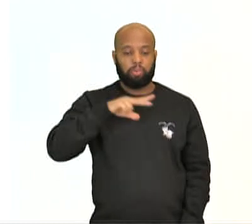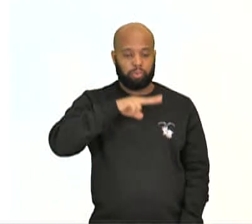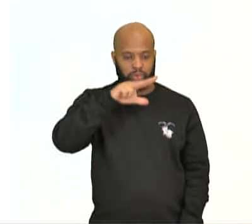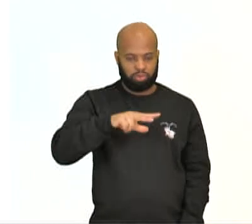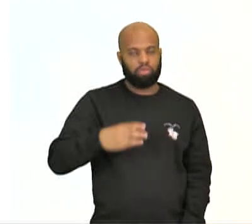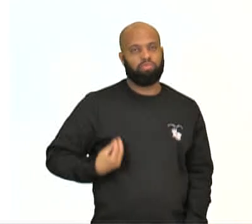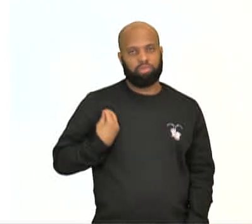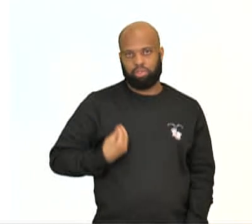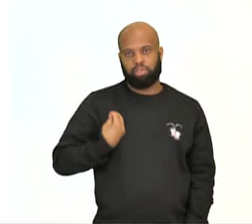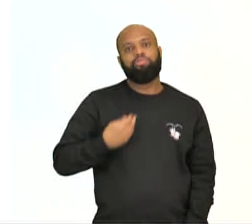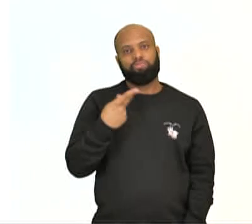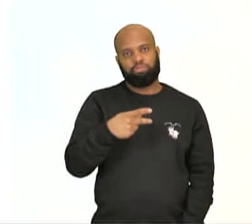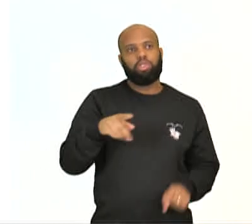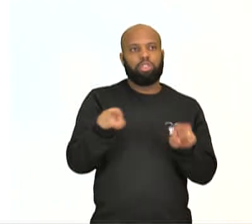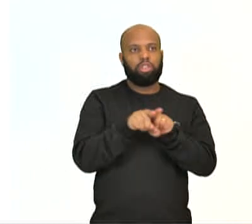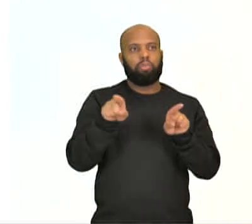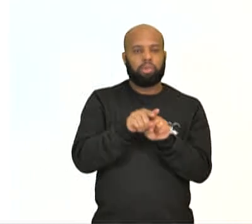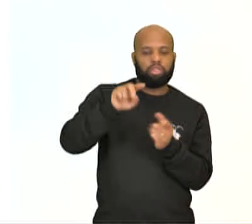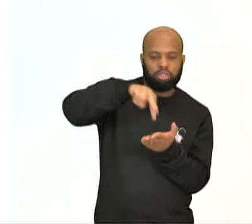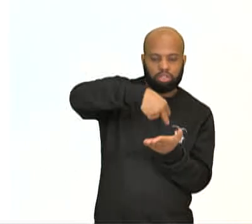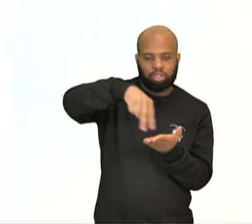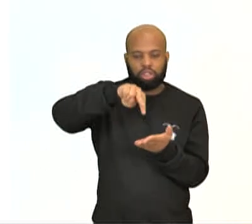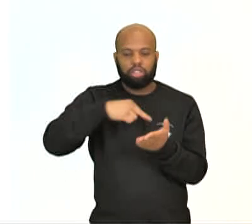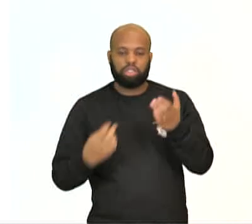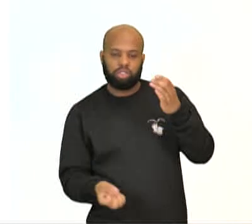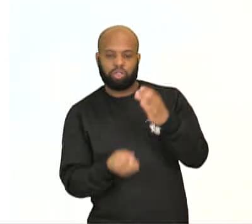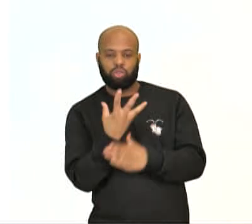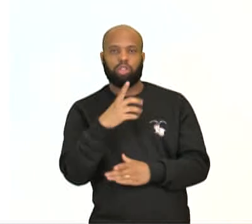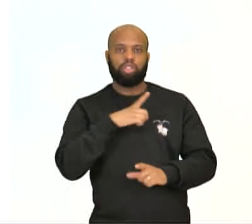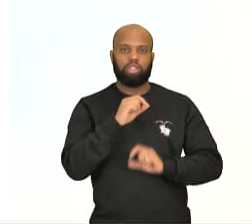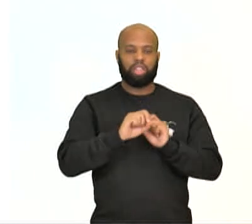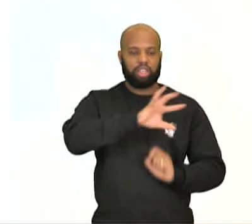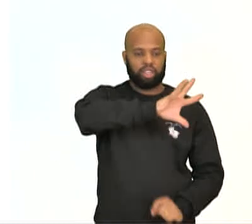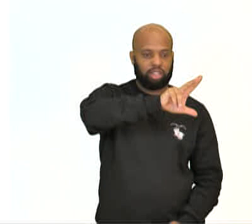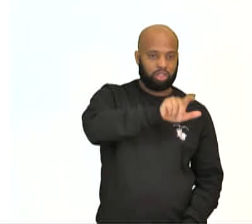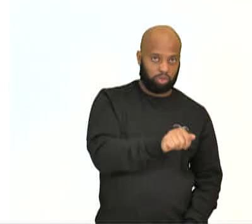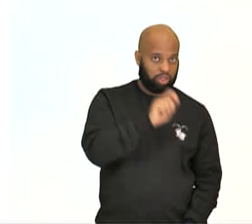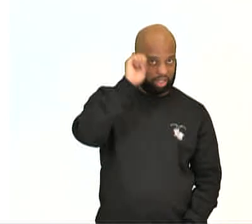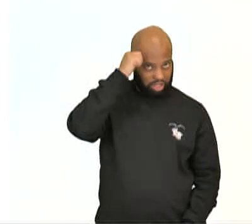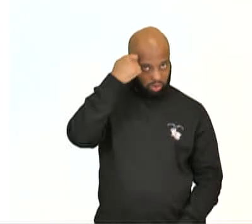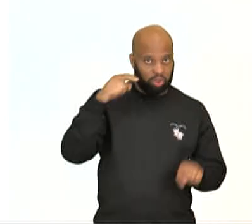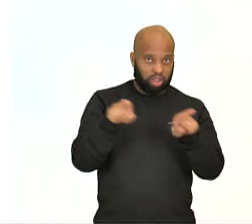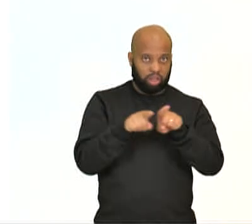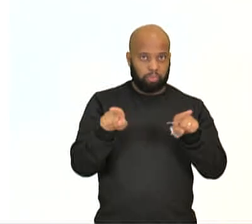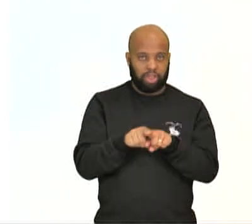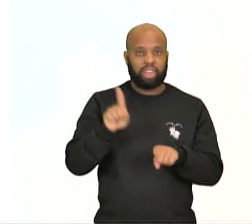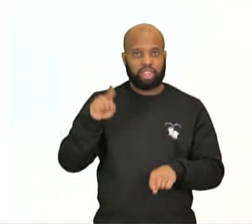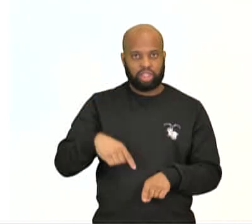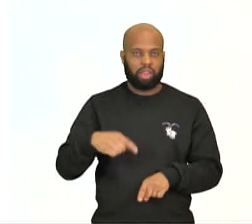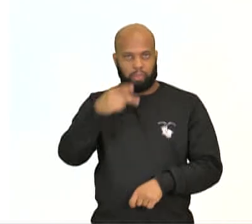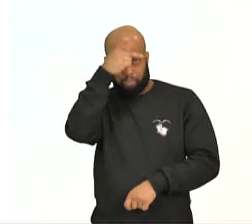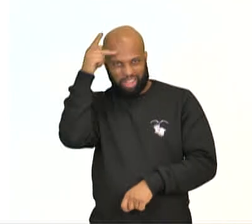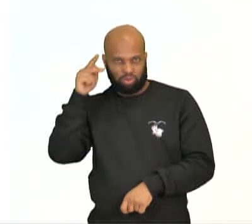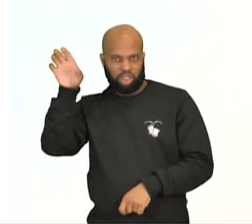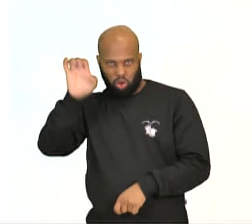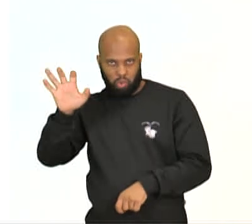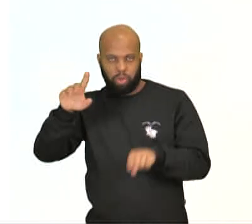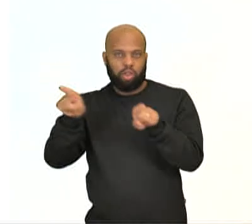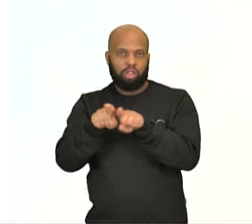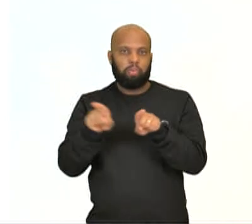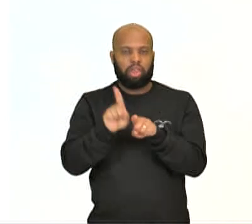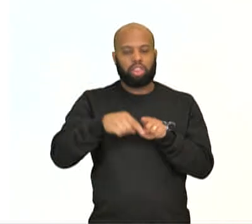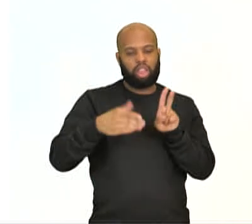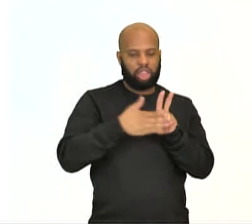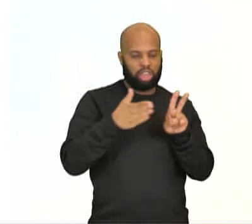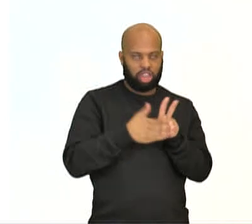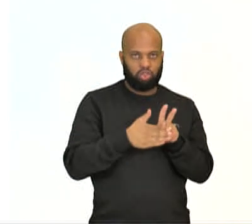alocaram aqui, e de danças que nasceram do encontro dos negros, brancos e índios. Então, várias danças, quando o índio se encontrou